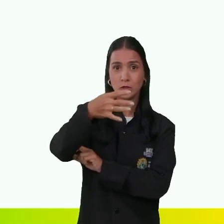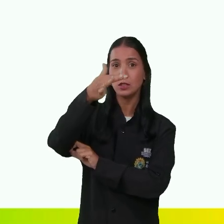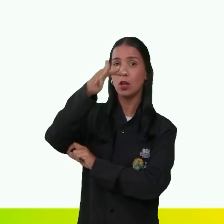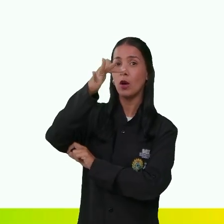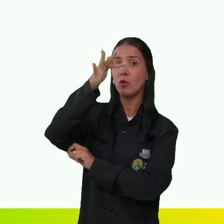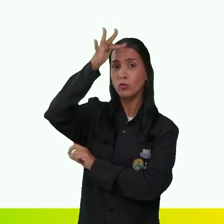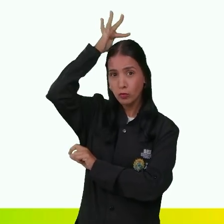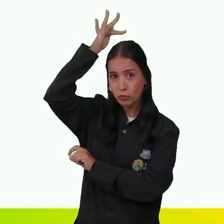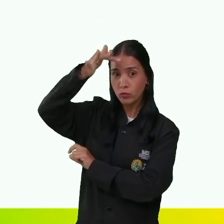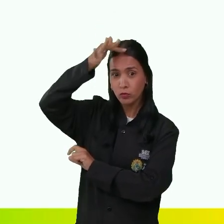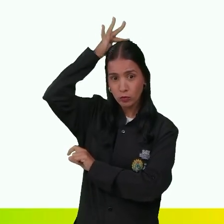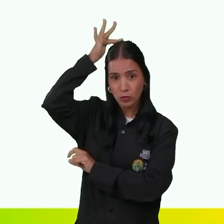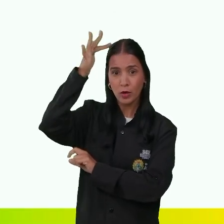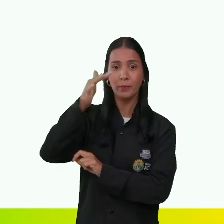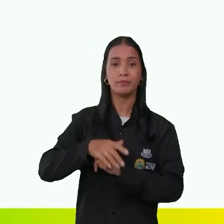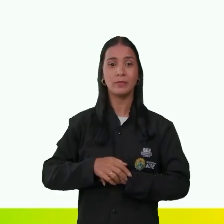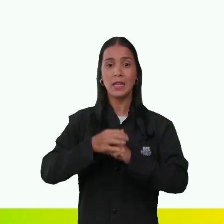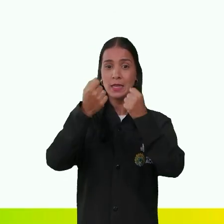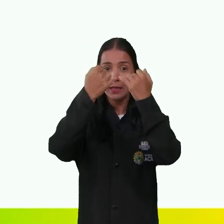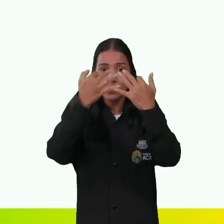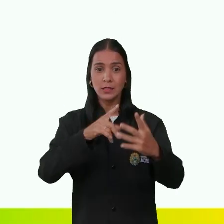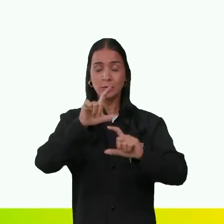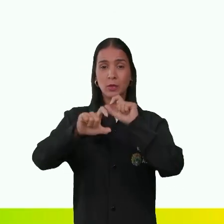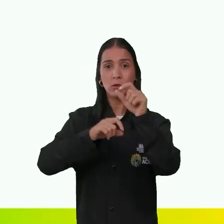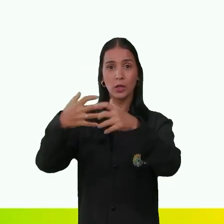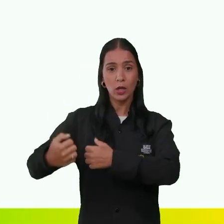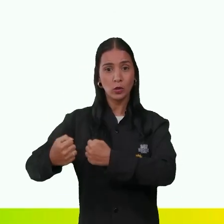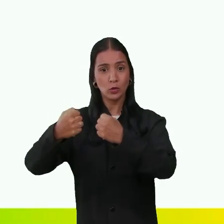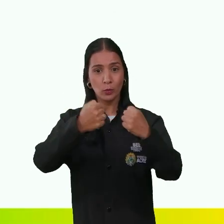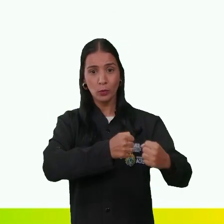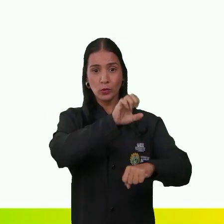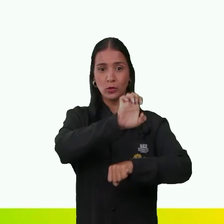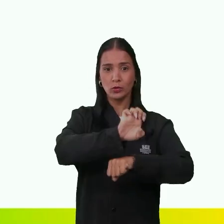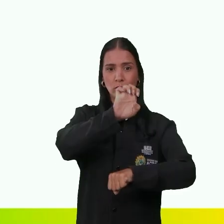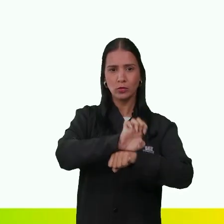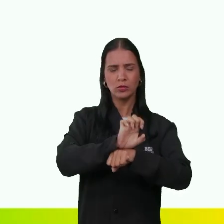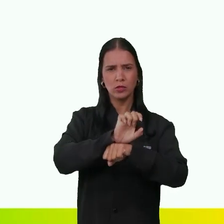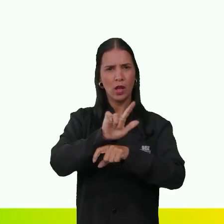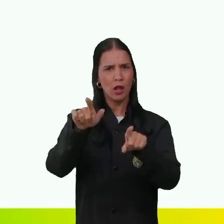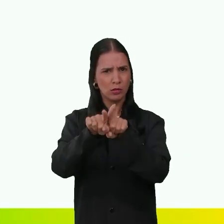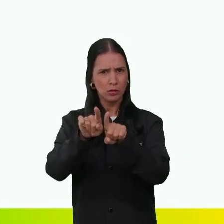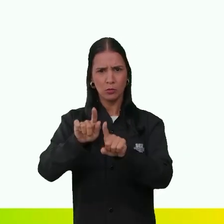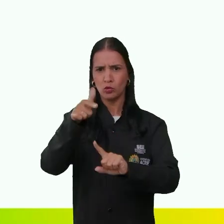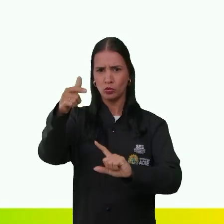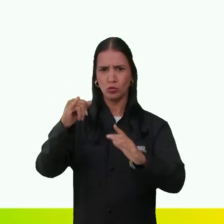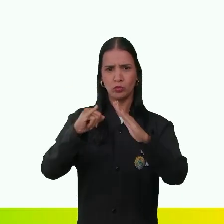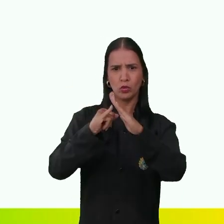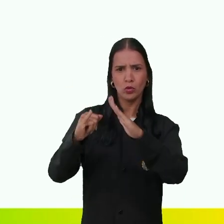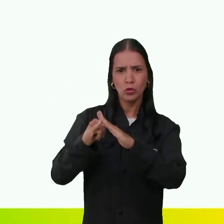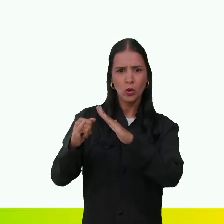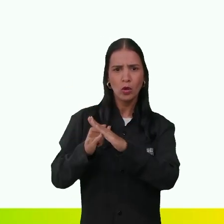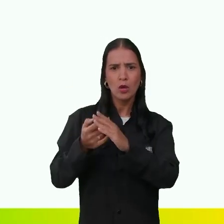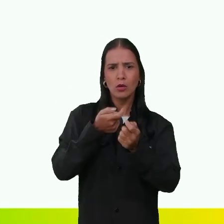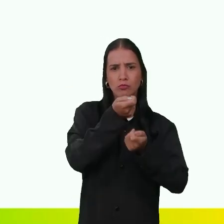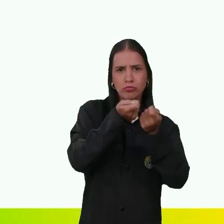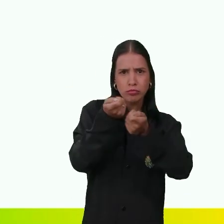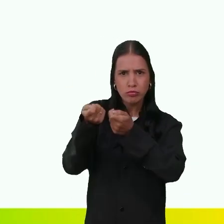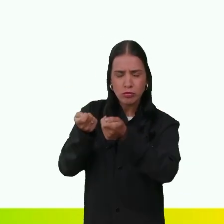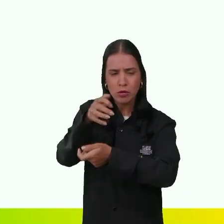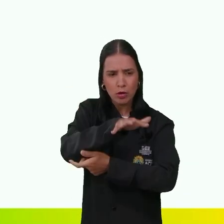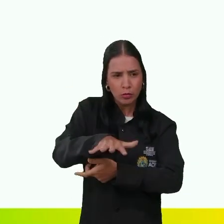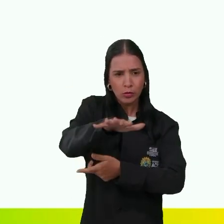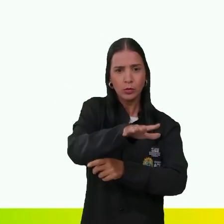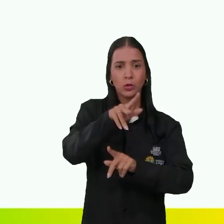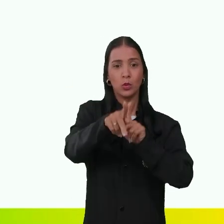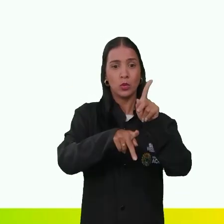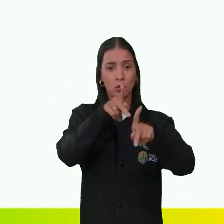outras instituições passam a gerir a vida em si, buscando otimizar a população para